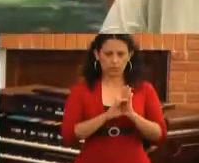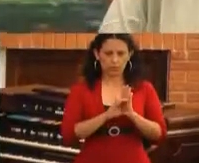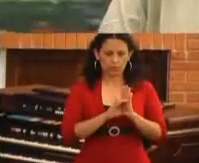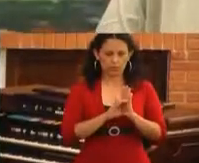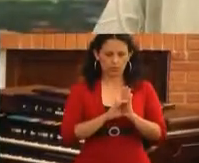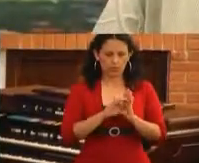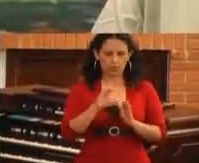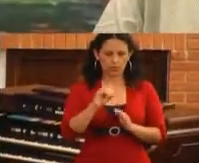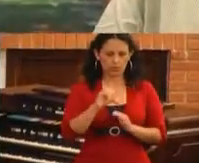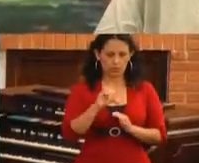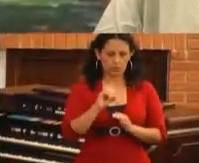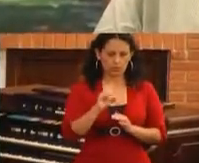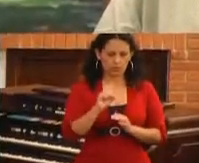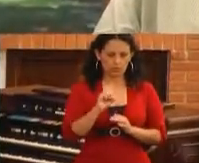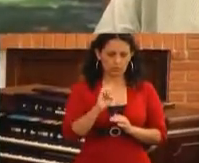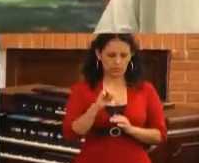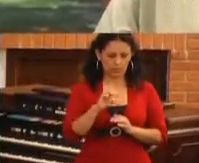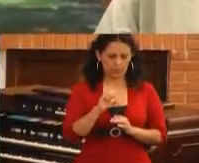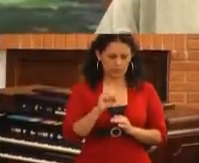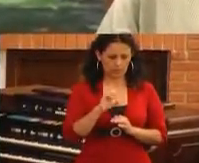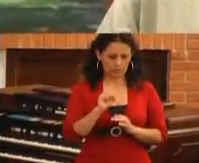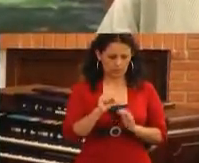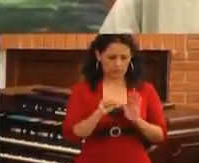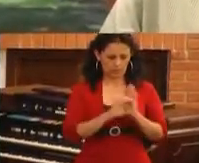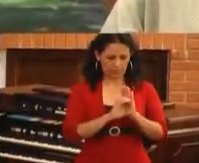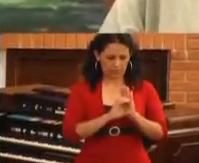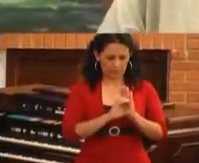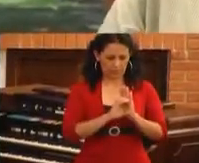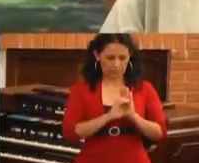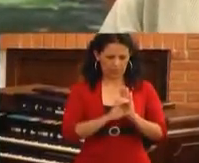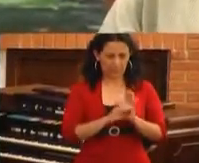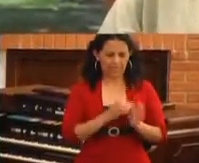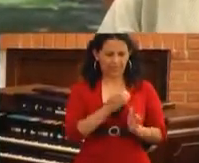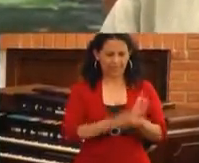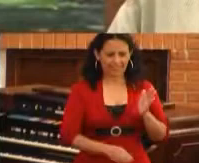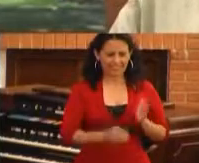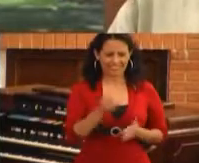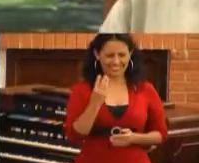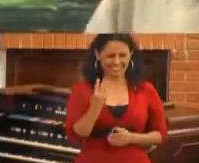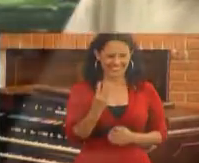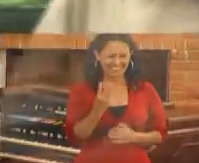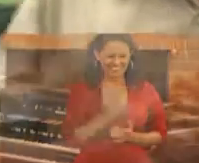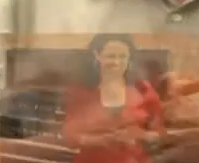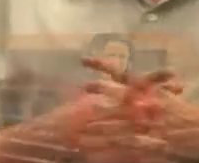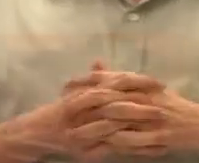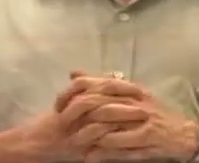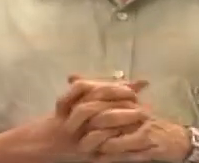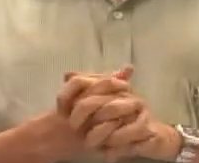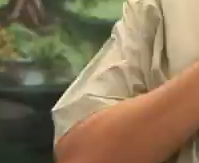Colossenses, capítulo 3, parece que a gente vai terminar o ano aqui mesmo, né?